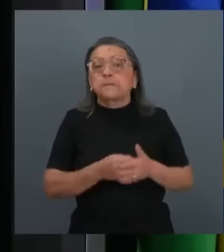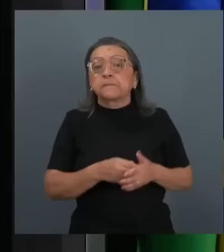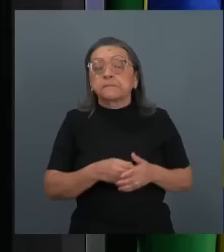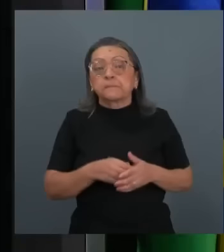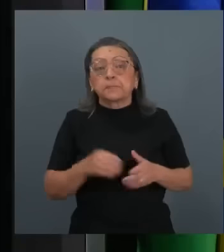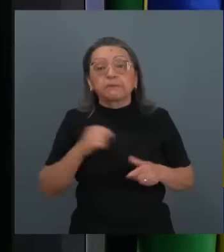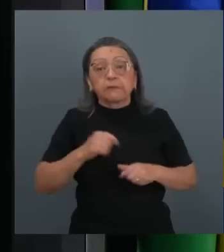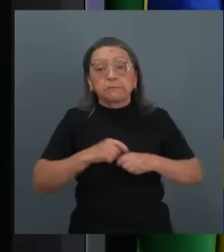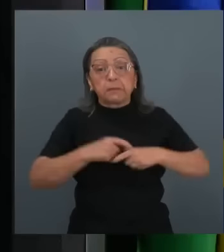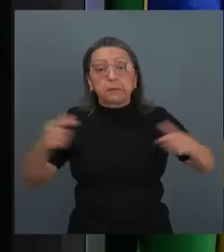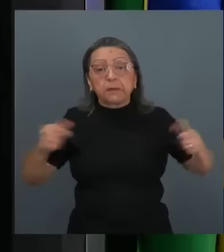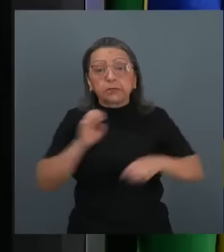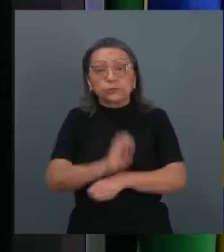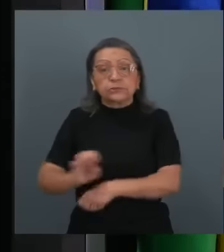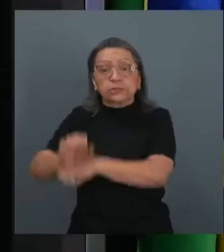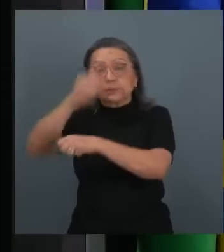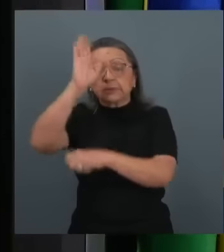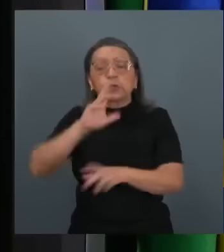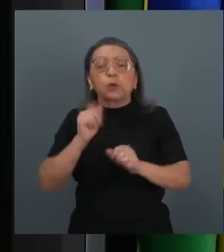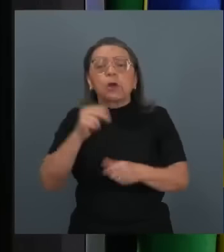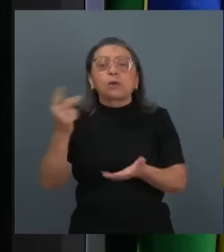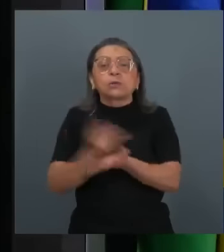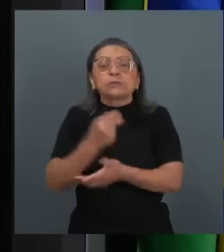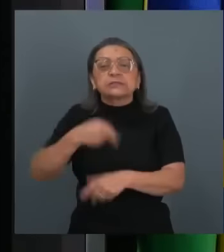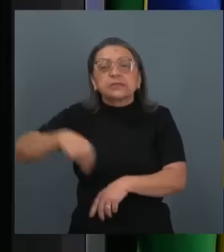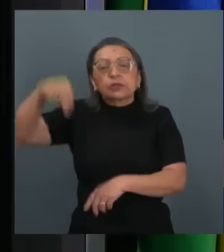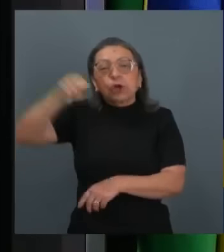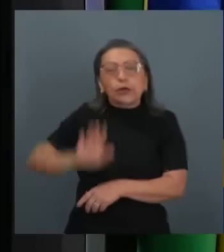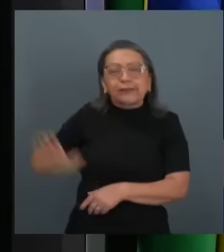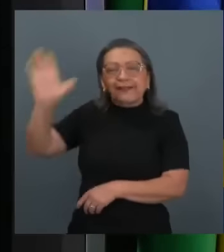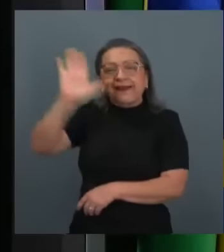por estados brasileiros, como no Nordeste.